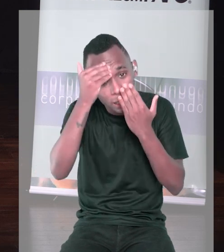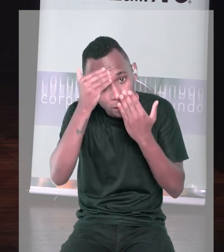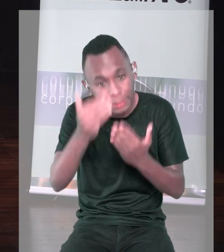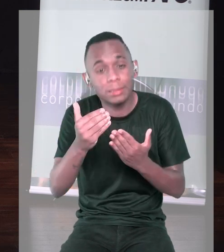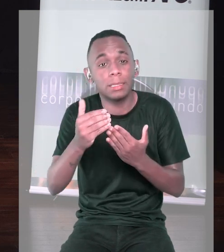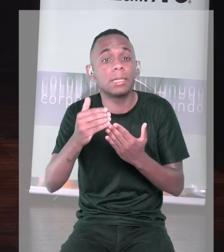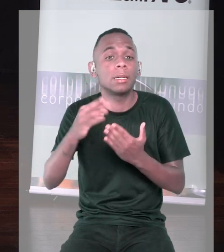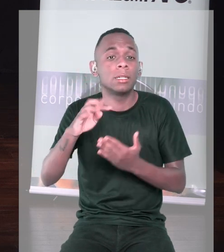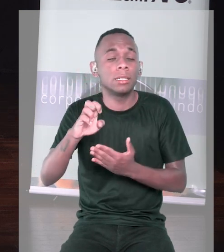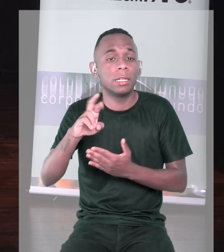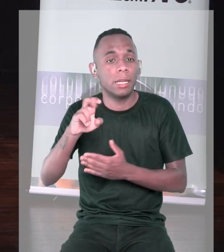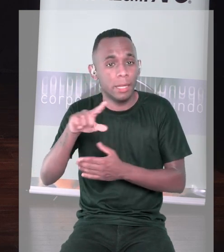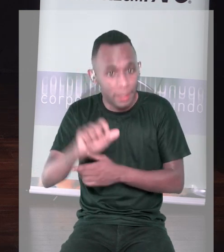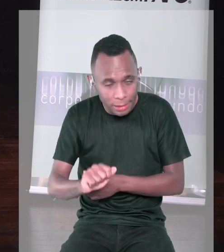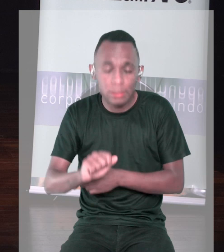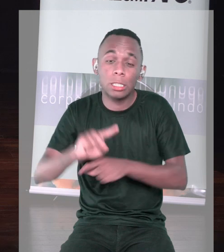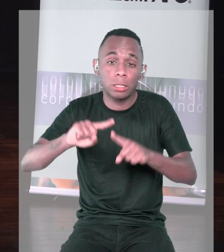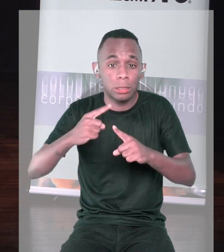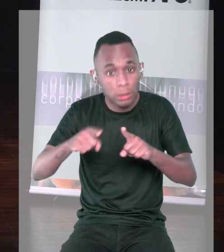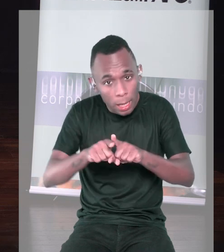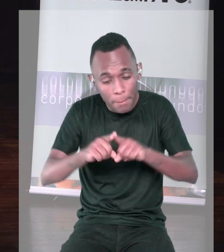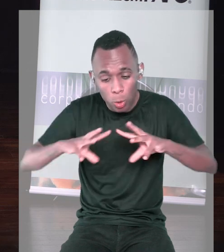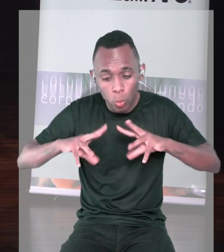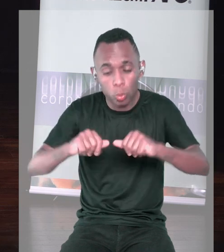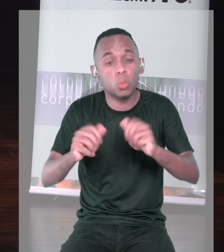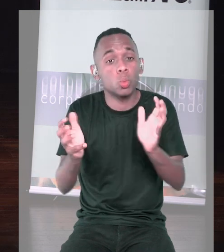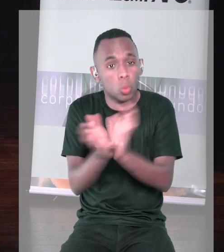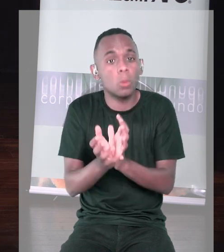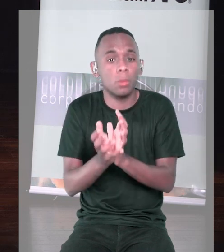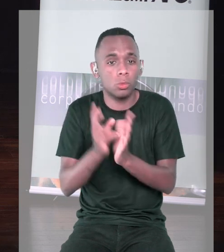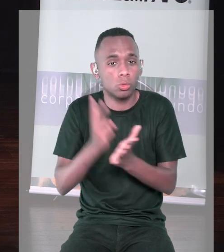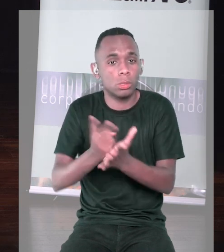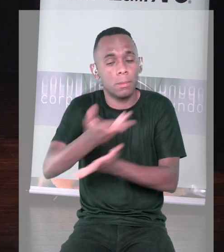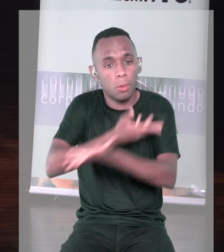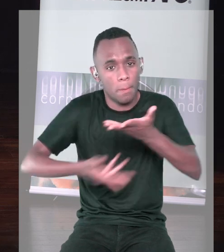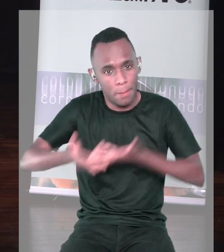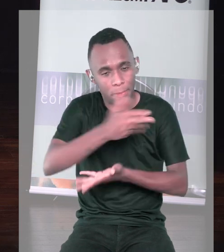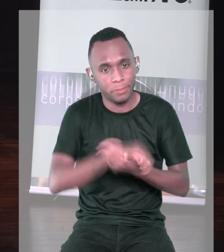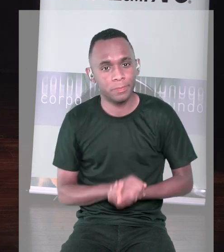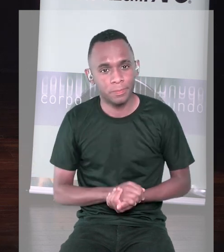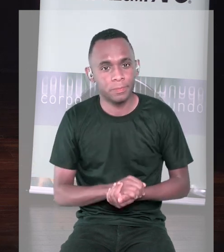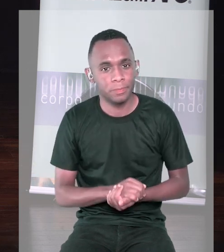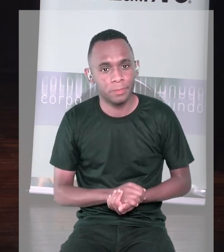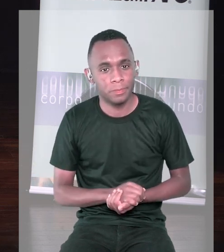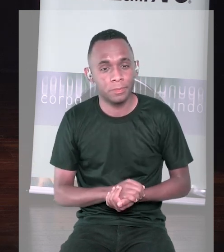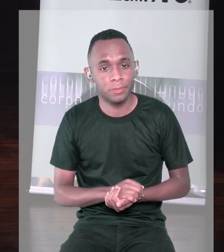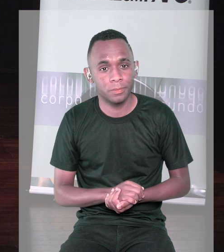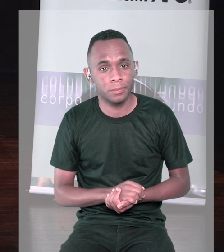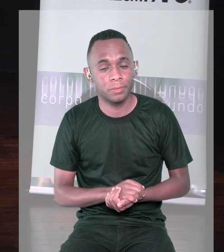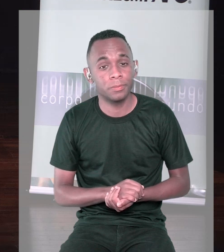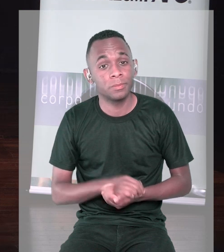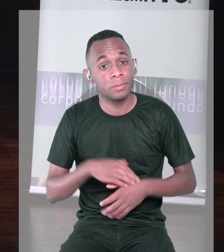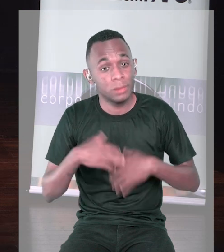queria agradecer a Ana Tereza e toda a equipe aqui do Sempre um Papo. É